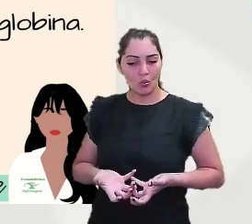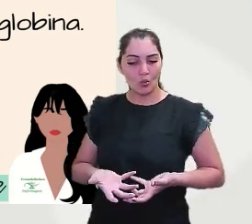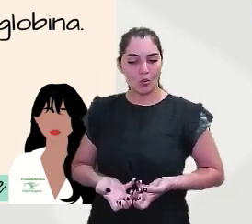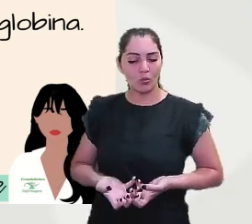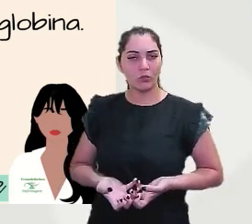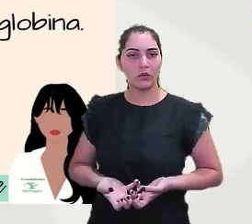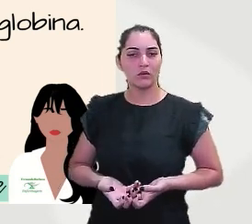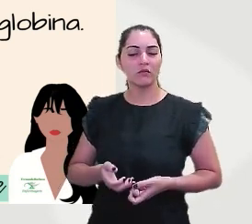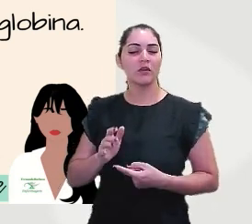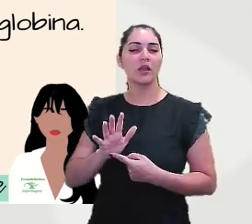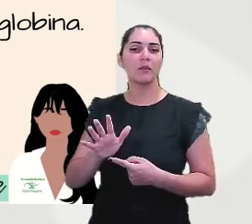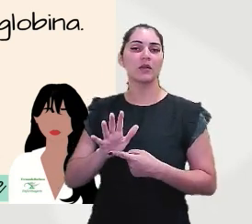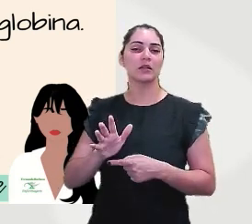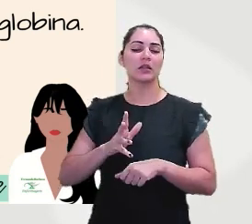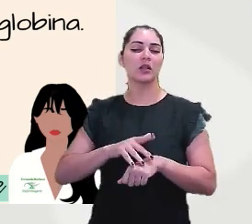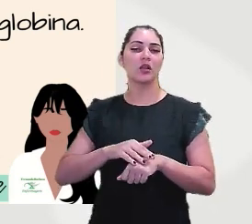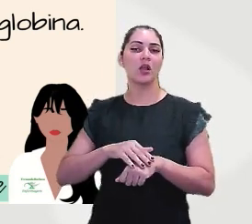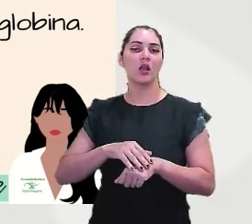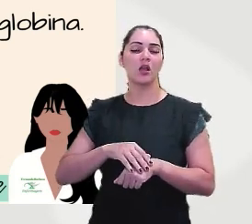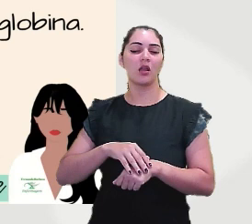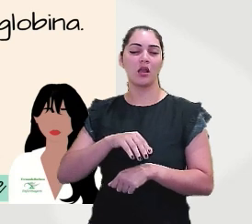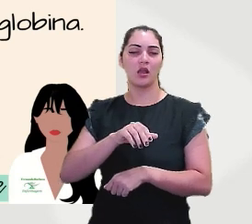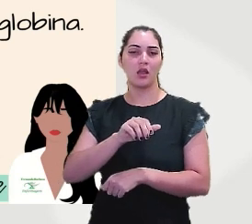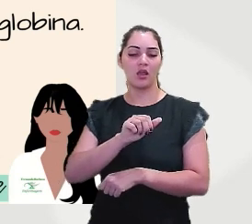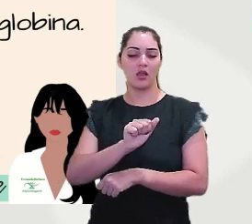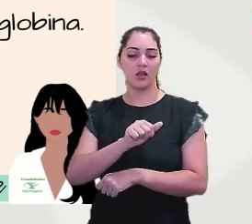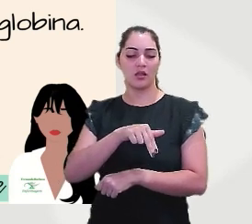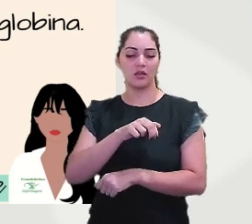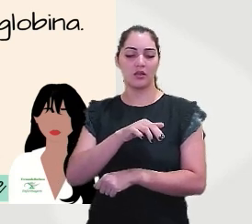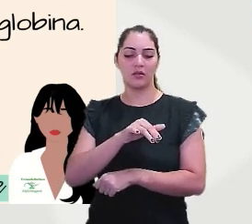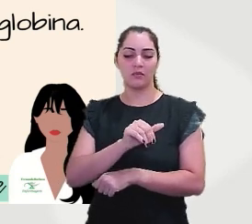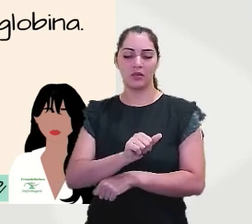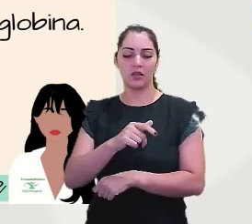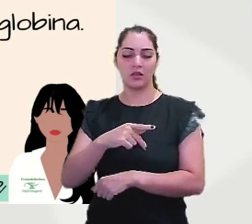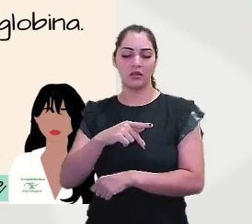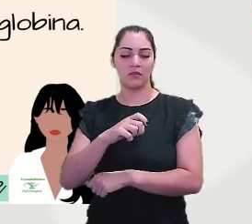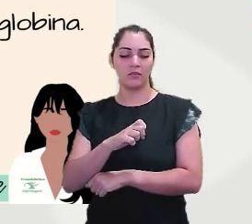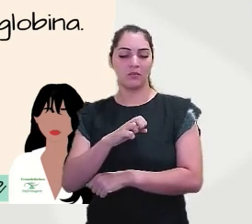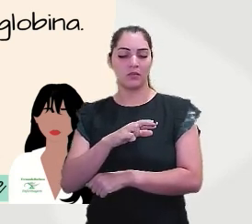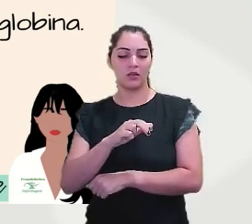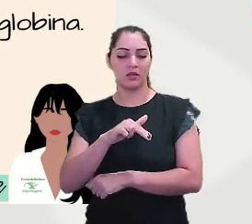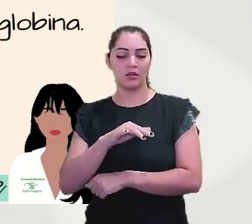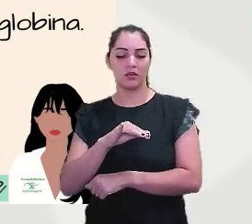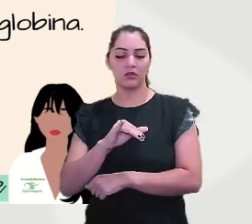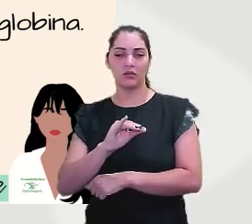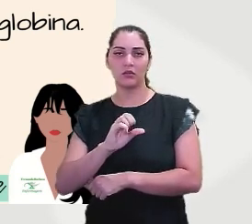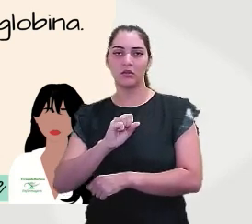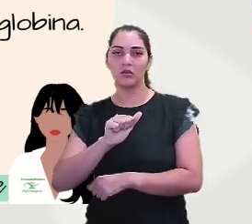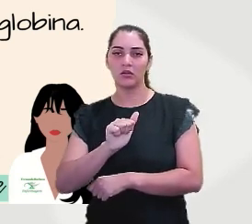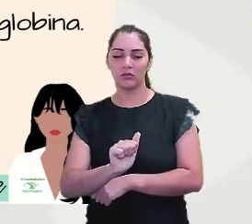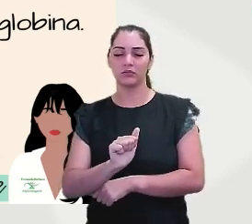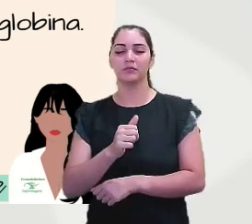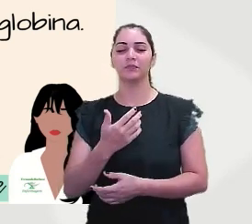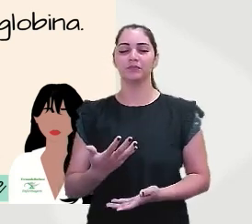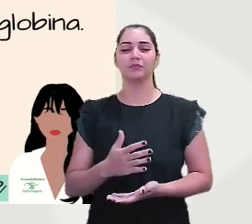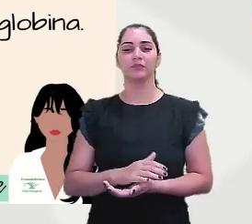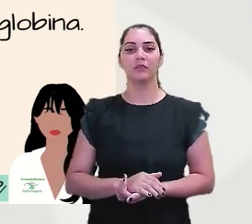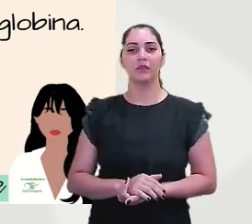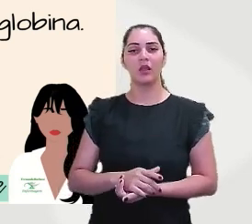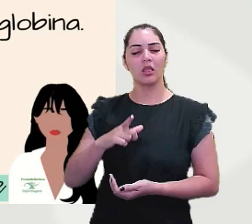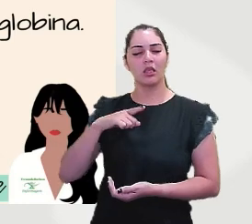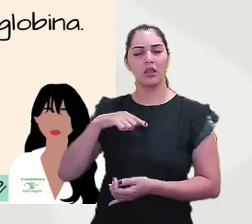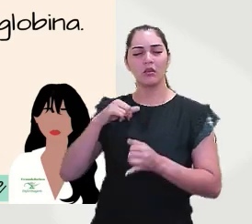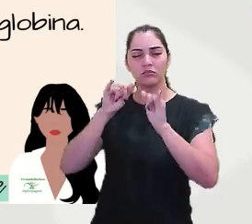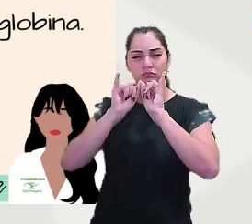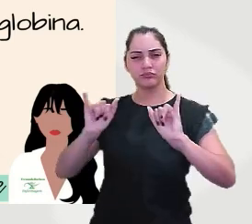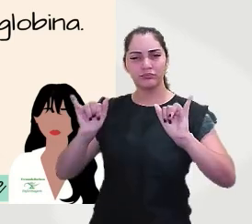apresentar essa anemia perniciosa. A vitamina B12 é também conhecida como cianocobalamida, tá? E aí fica essas